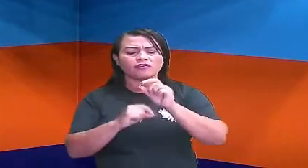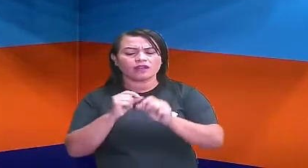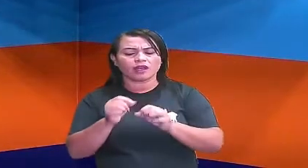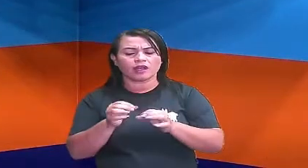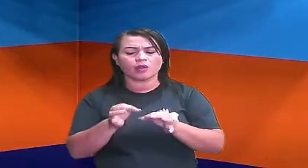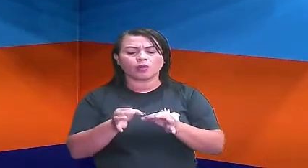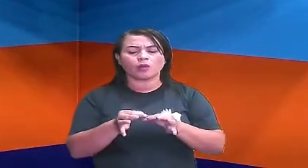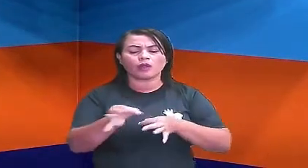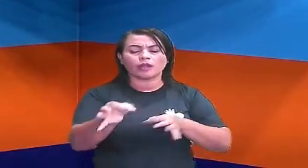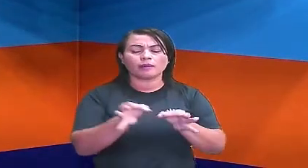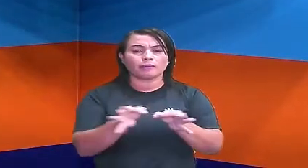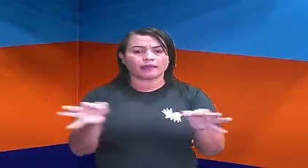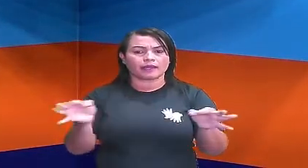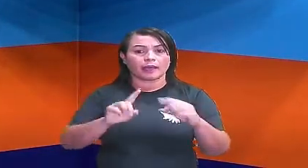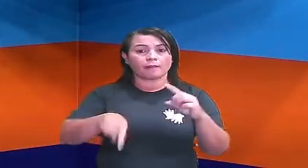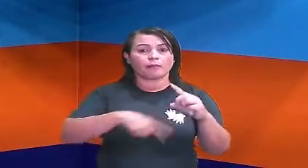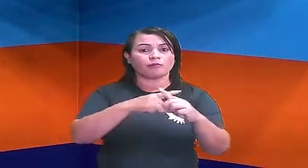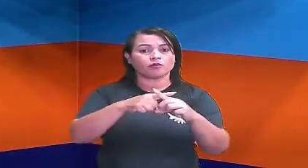quê?